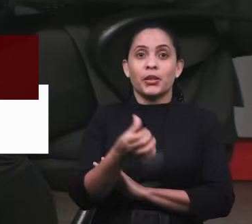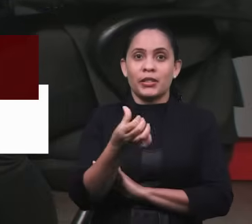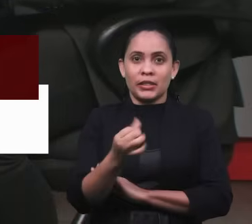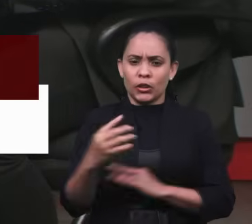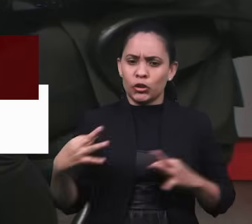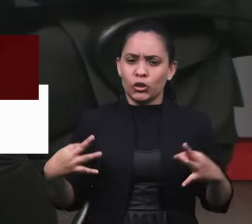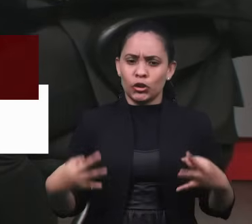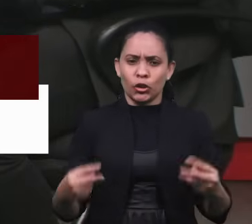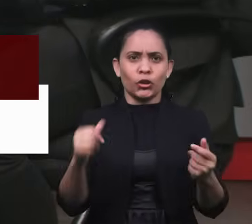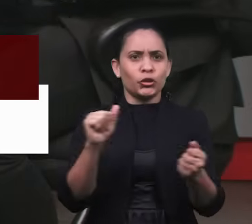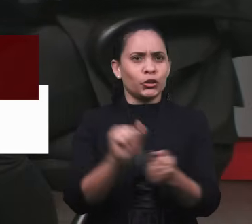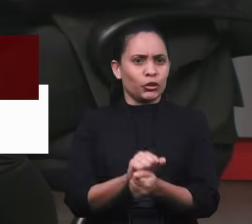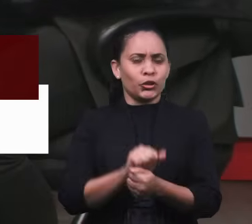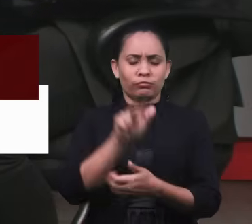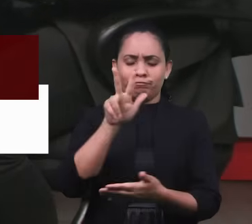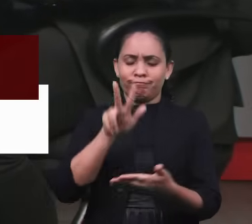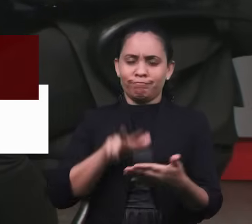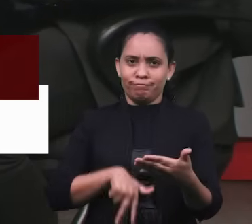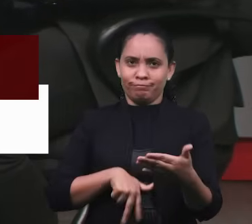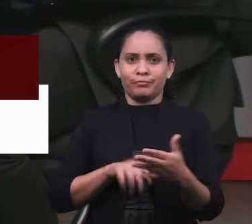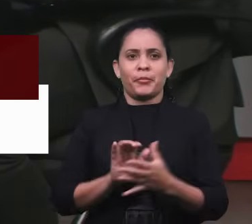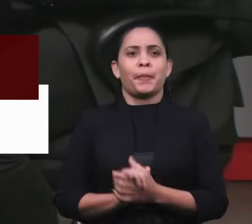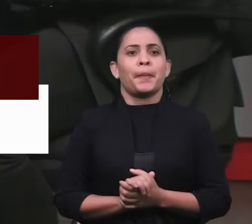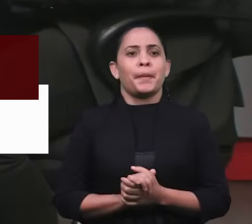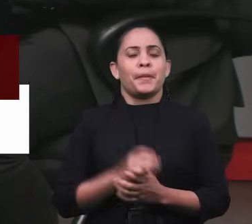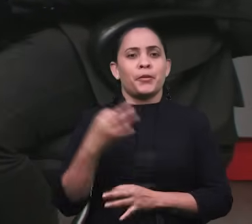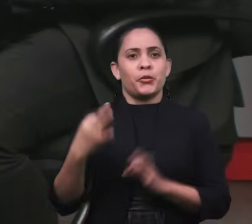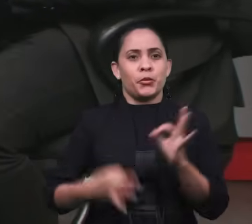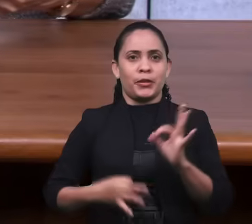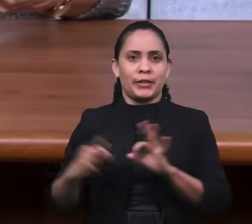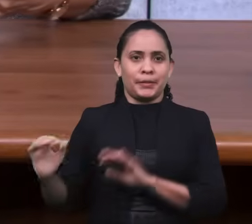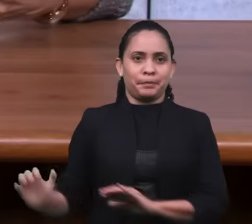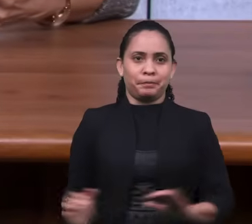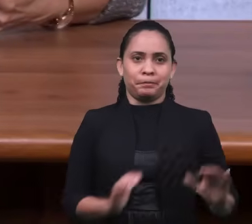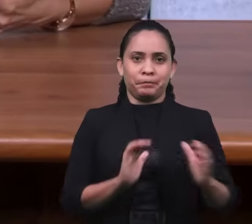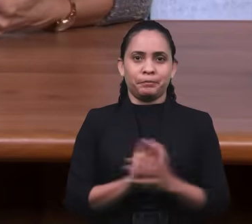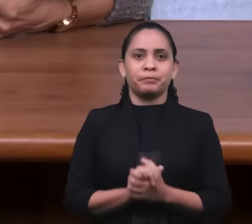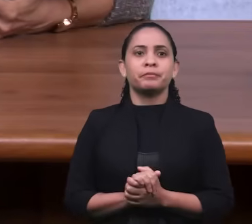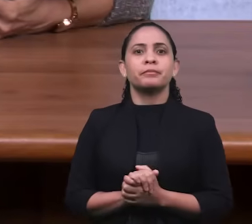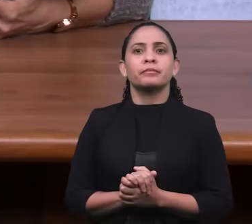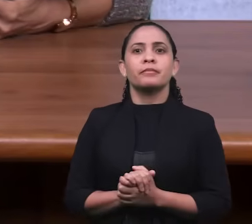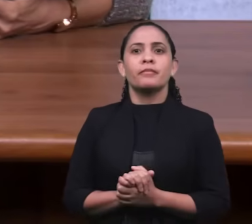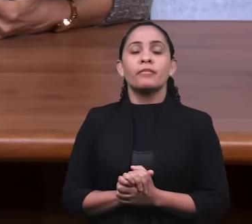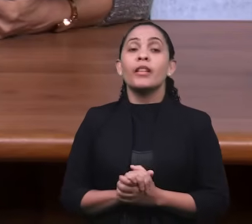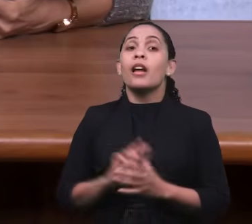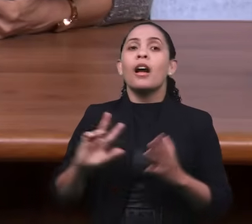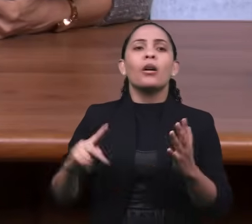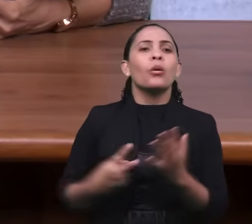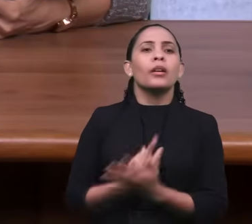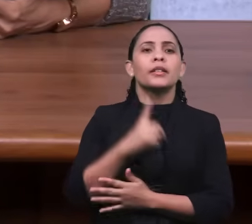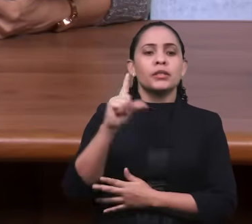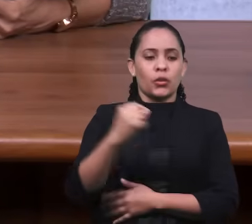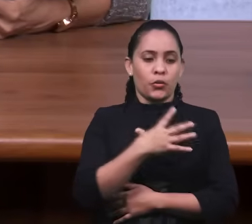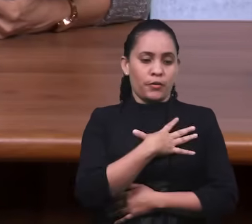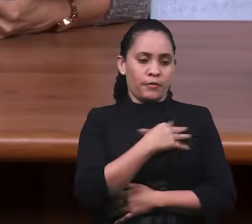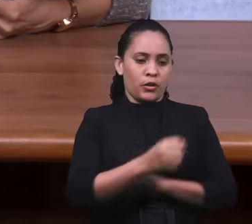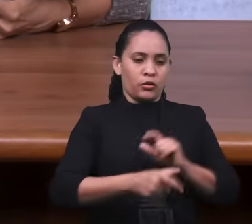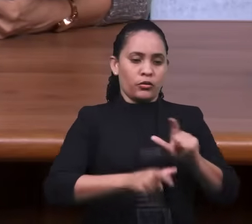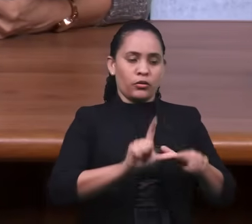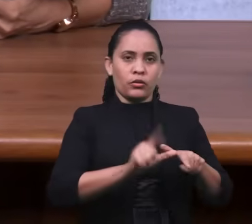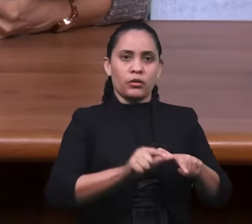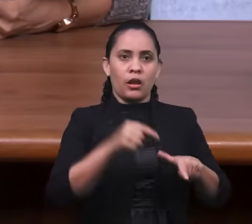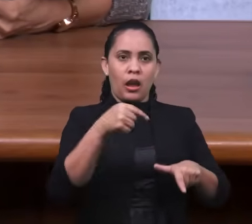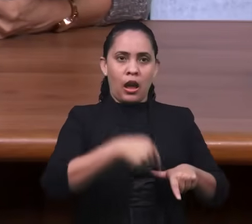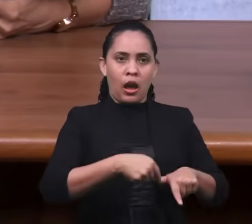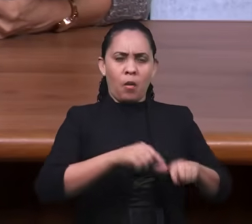Todos juntos, a leitura do capítulo 6 do livro de Juízes. Porém, os filhos de Israel